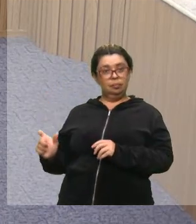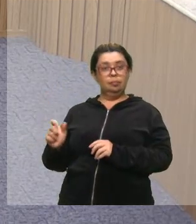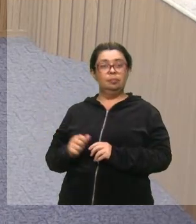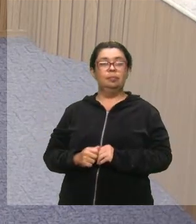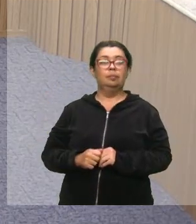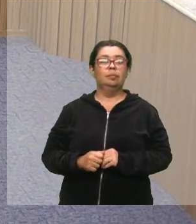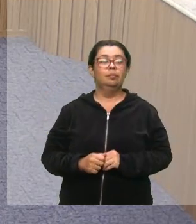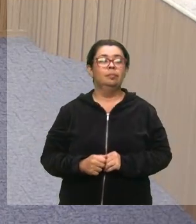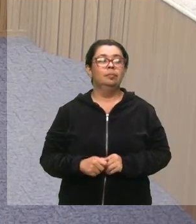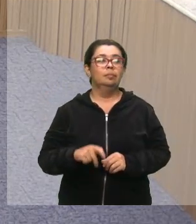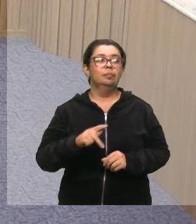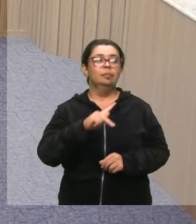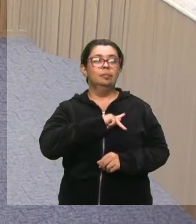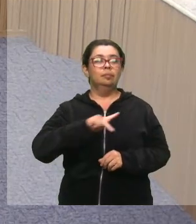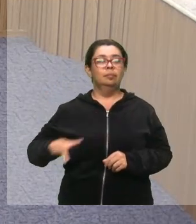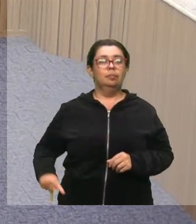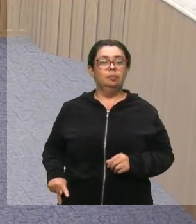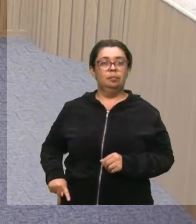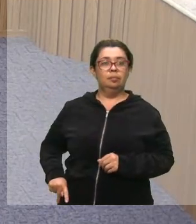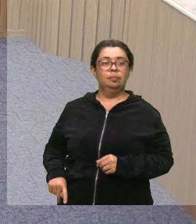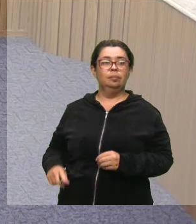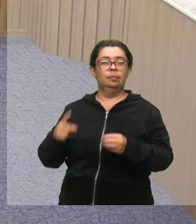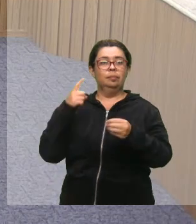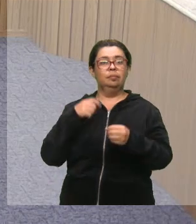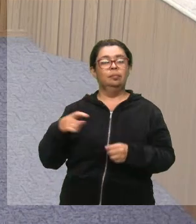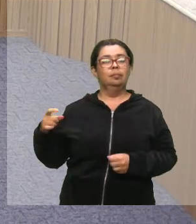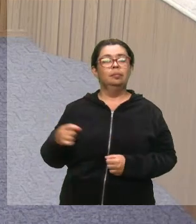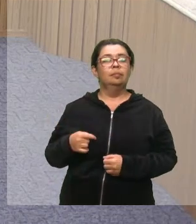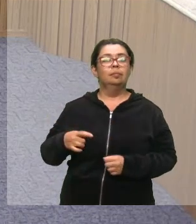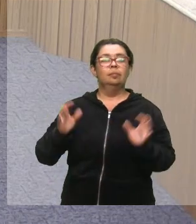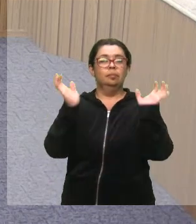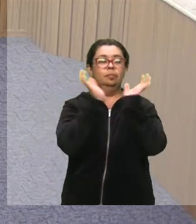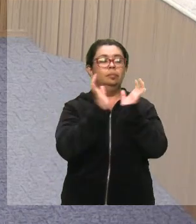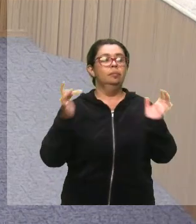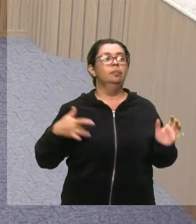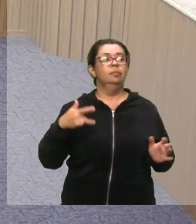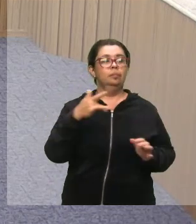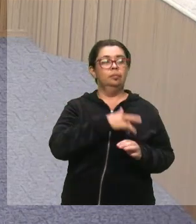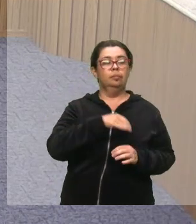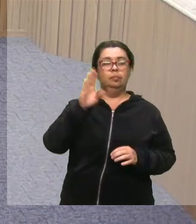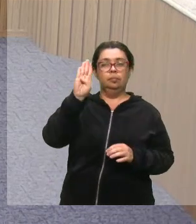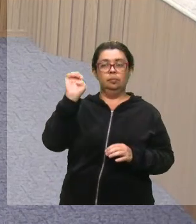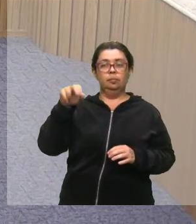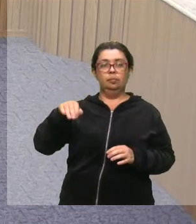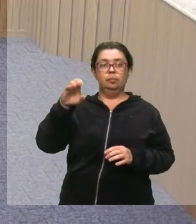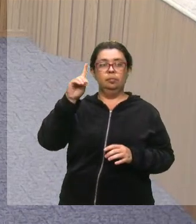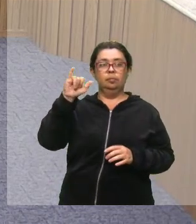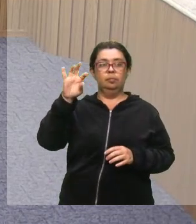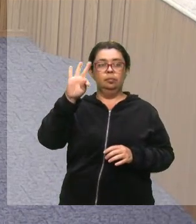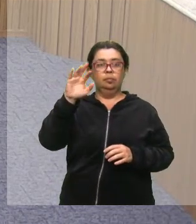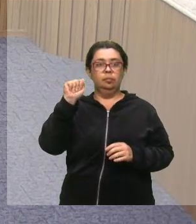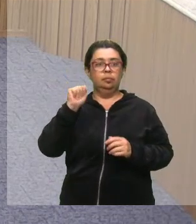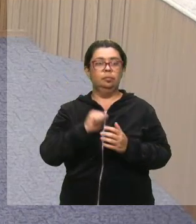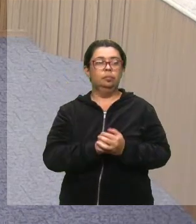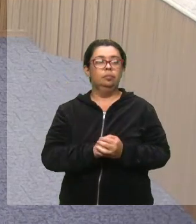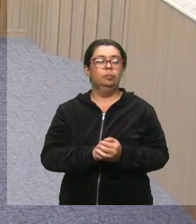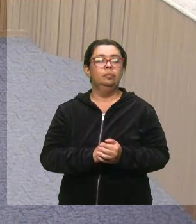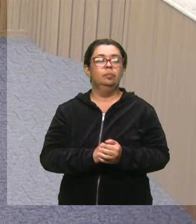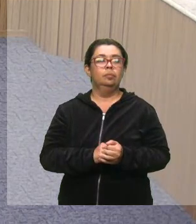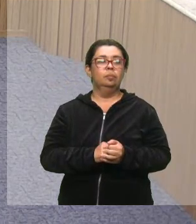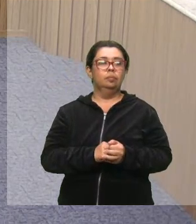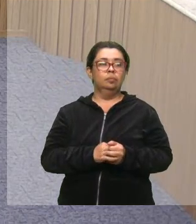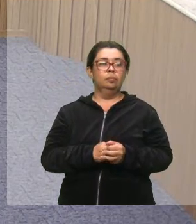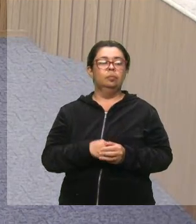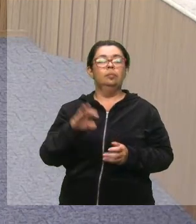Conselho Municipal da Saúde, Benedita Quintiliano. Chamo também o cidadão supervisor de ensino do município de